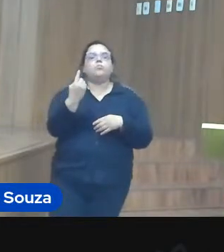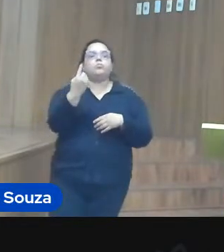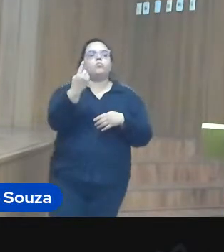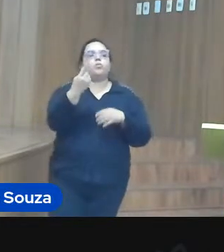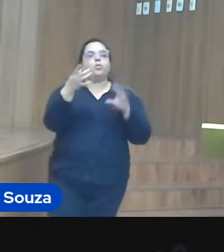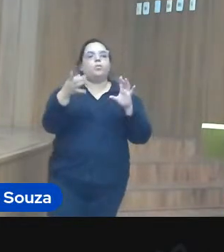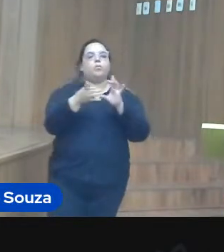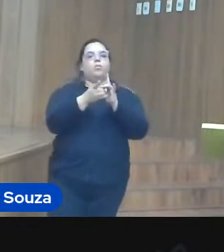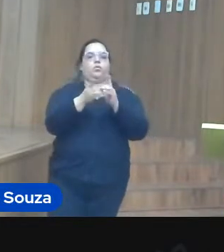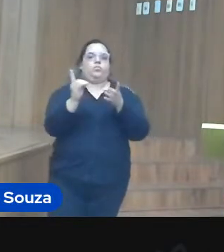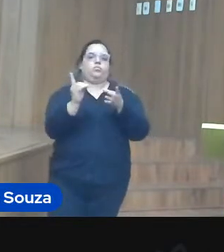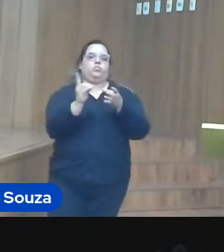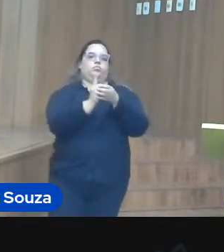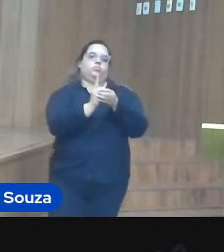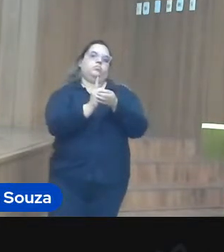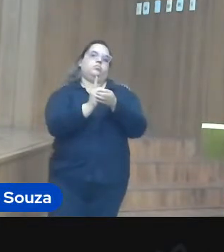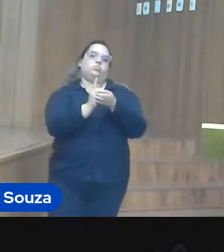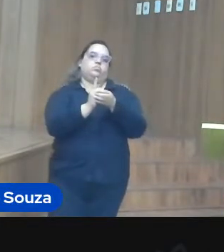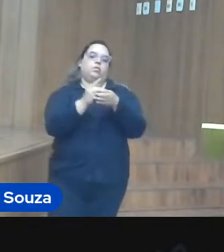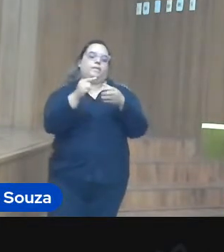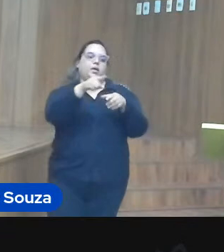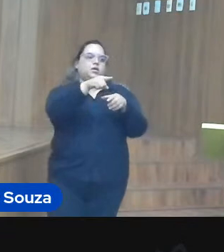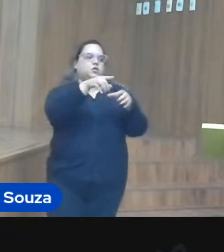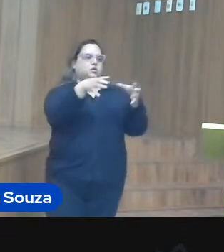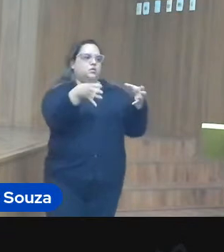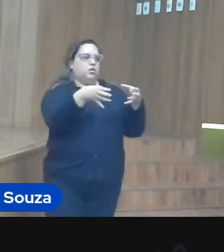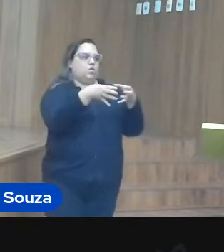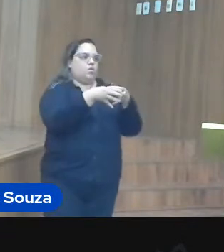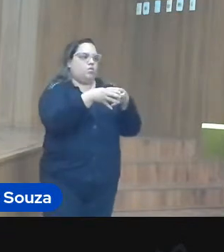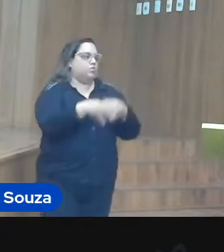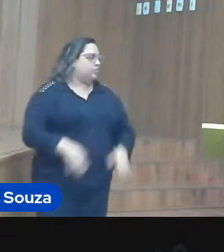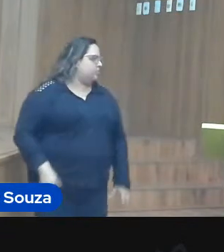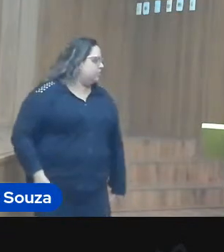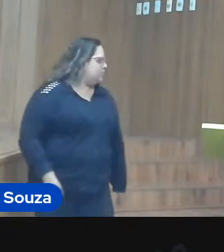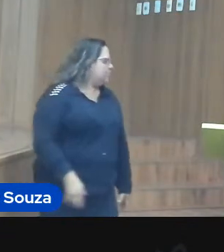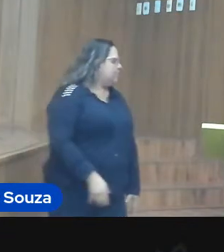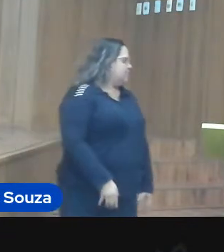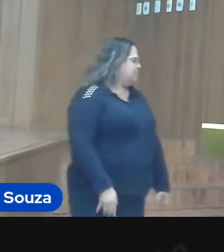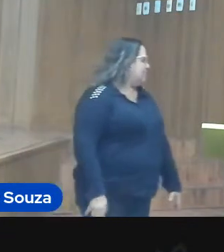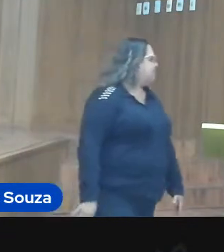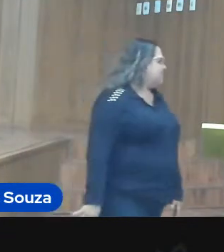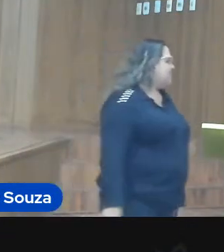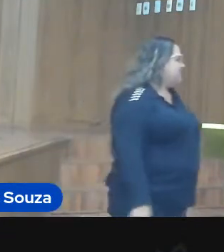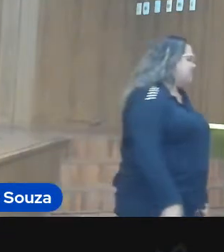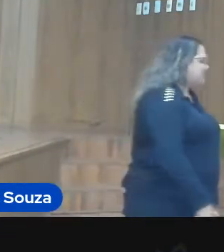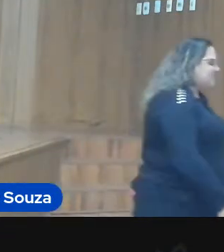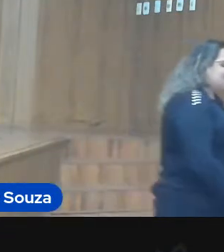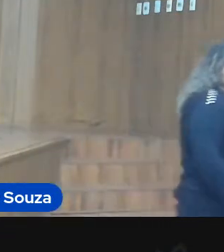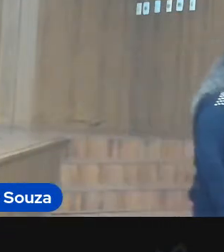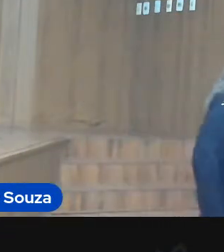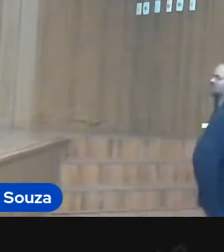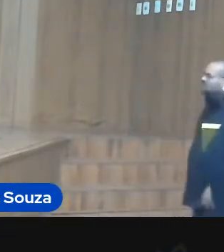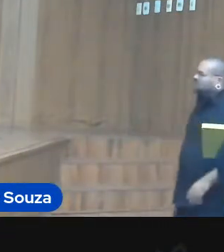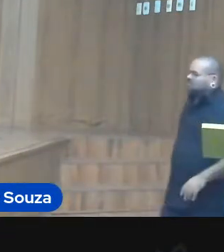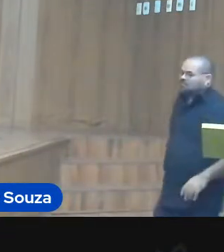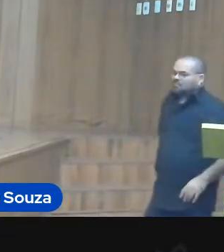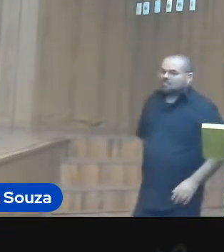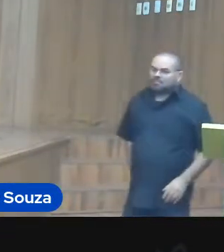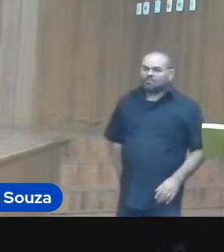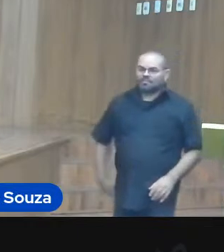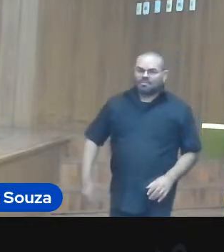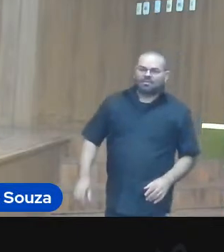conjunto. Pertence ao auditório. Então eu chamo de ele, é um público, é componente do público. Então todo mundo